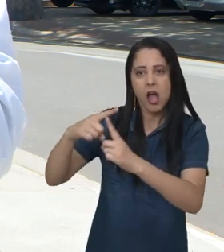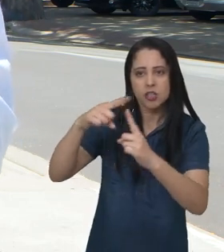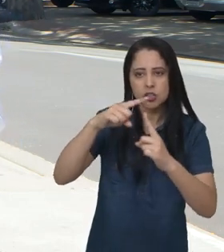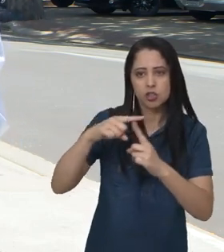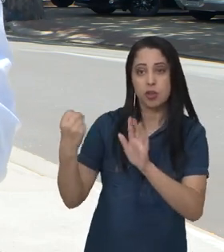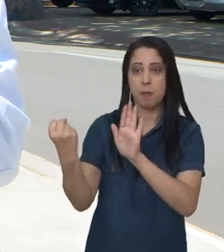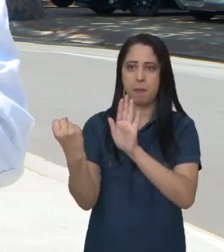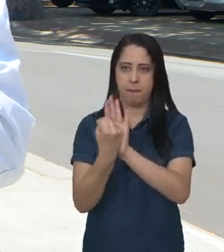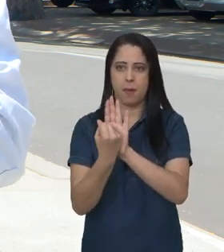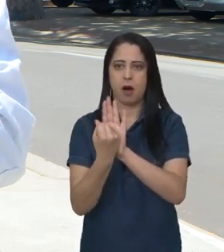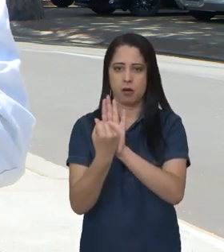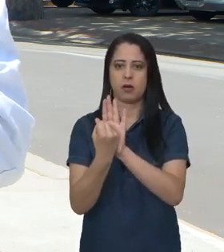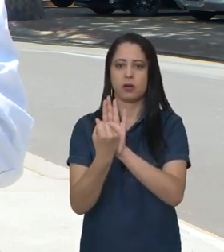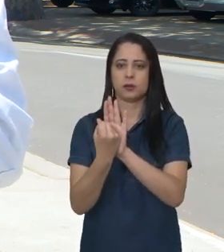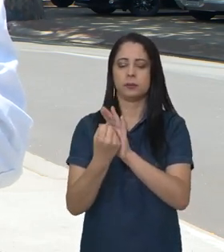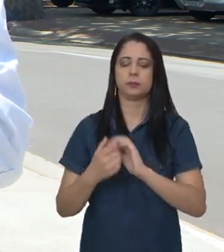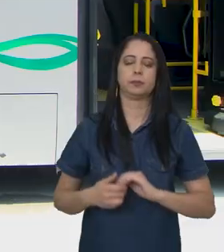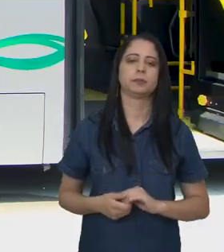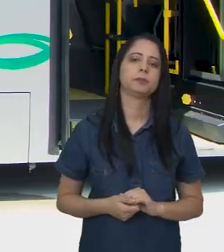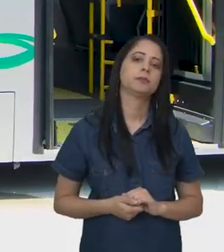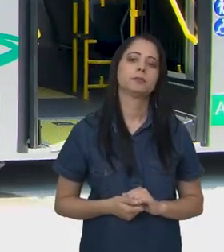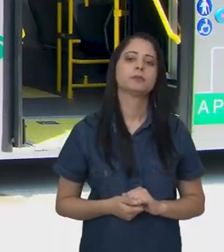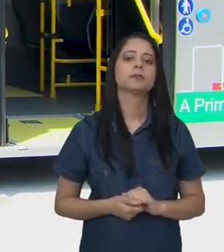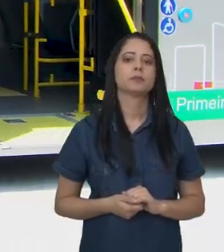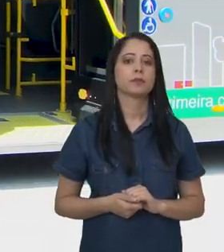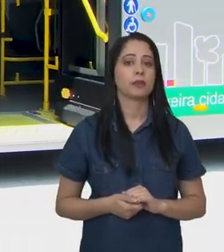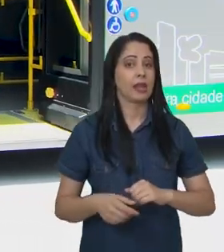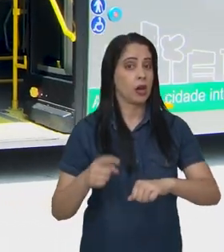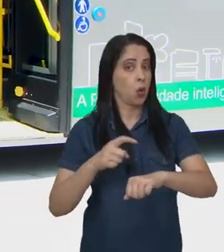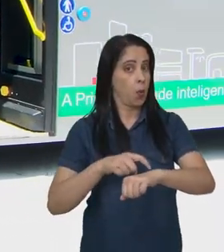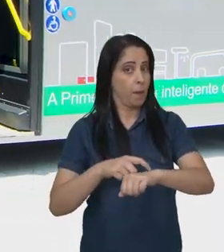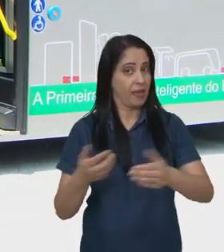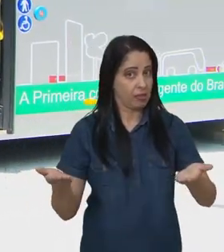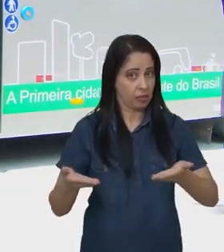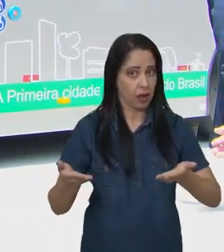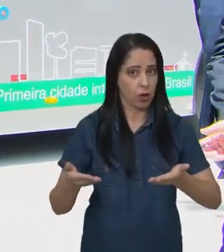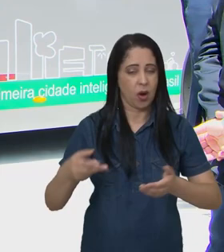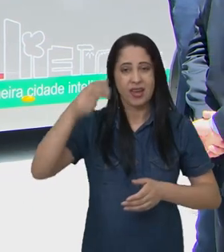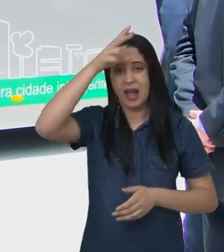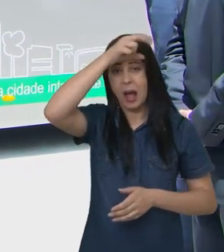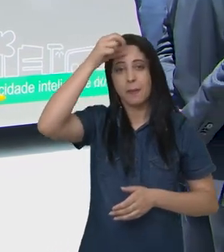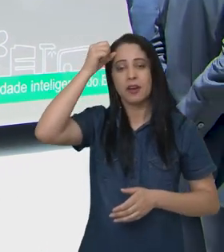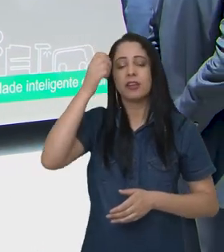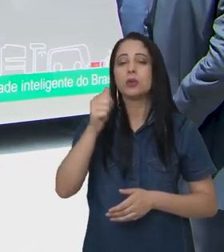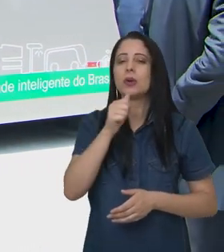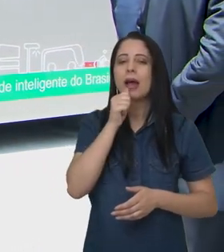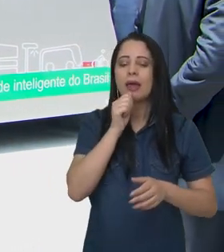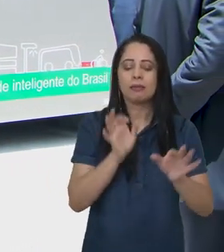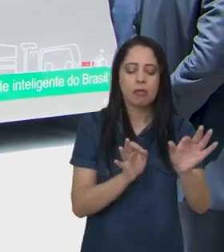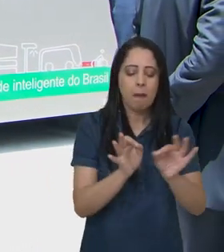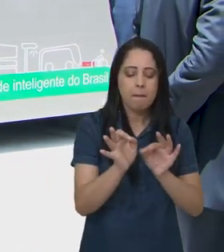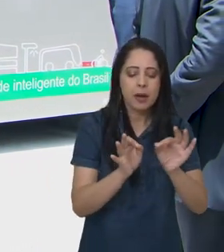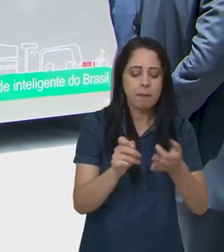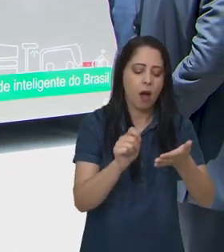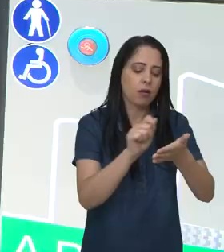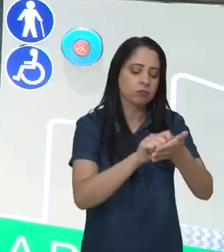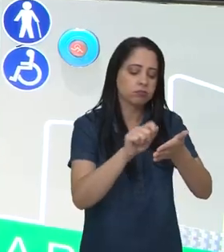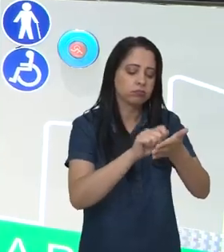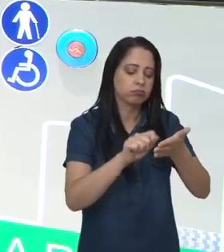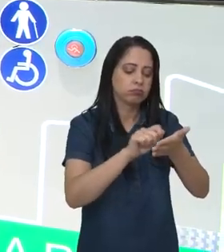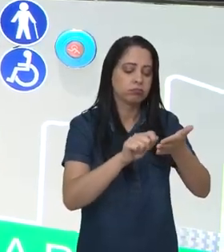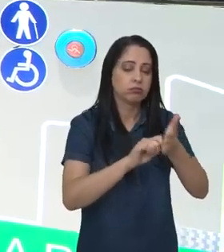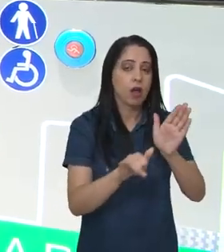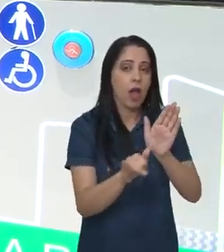atenda as necessidades de nossa cidade como um todo neste momento a prefeitura está em processo para elaboração de um edital